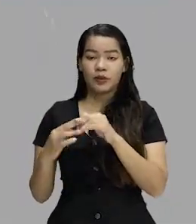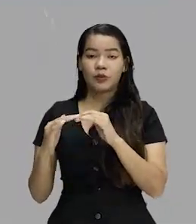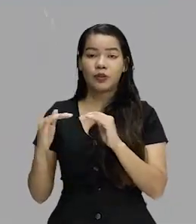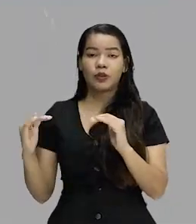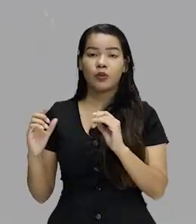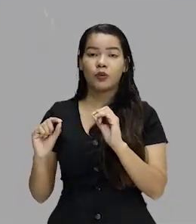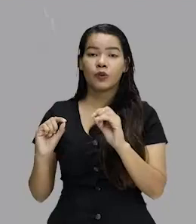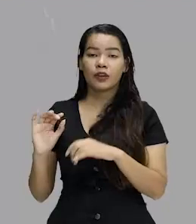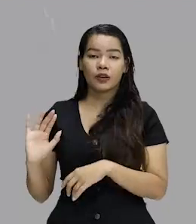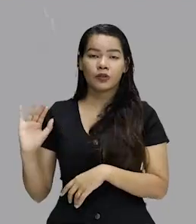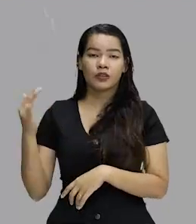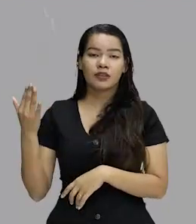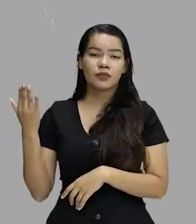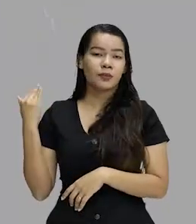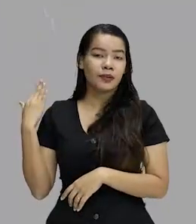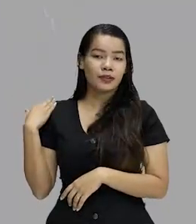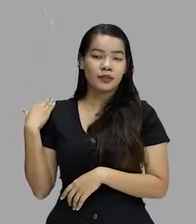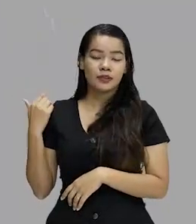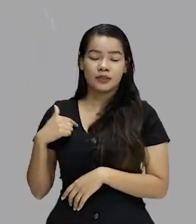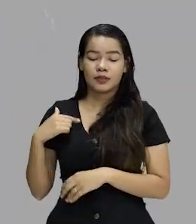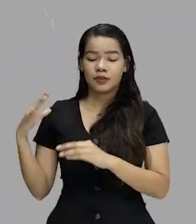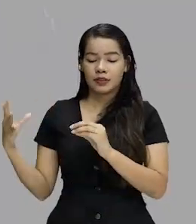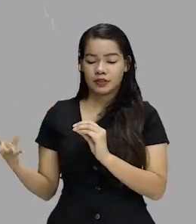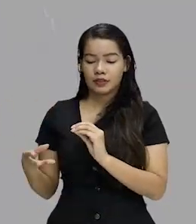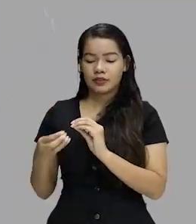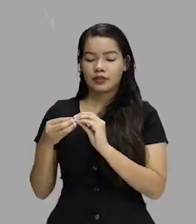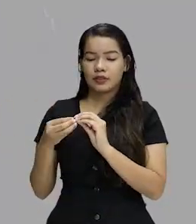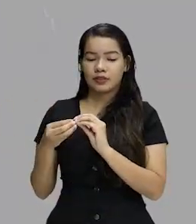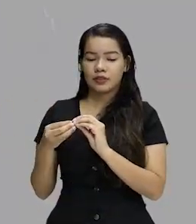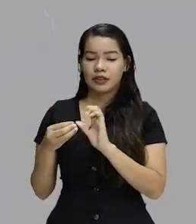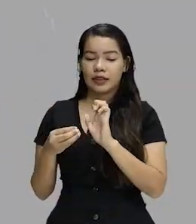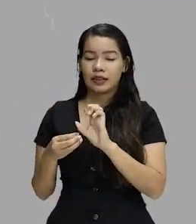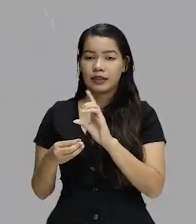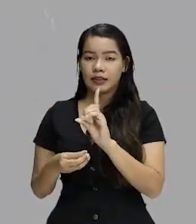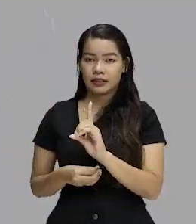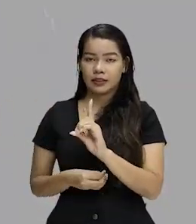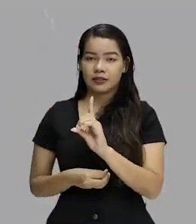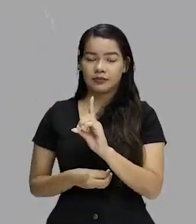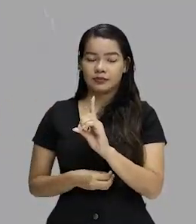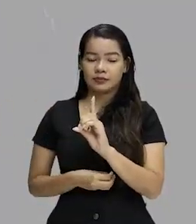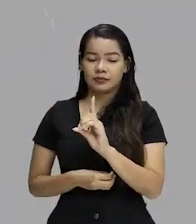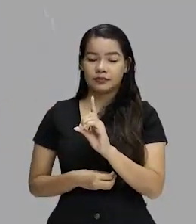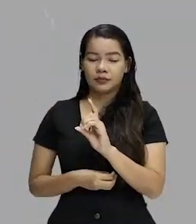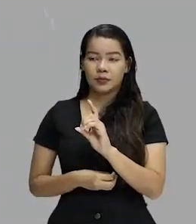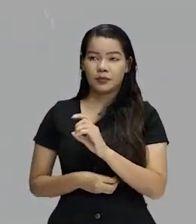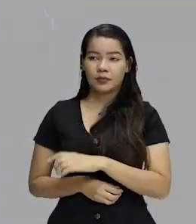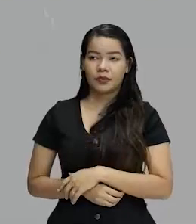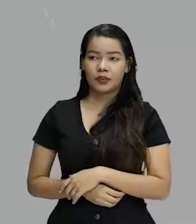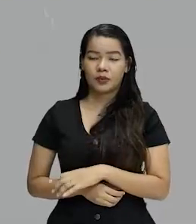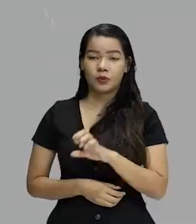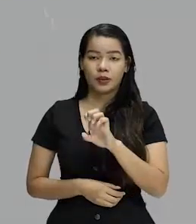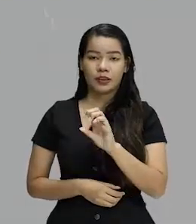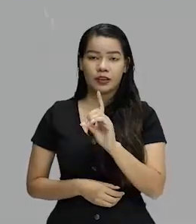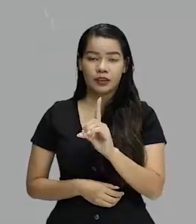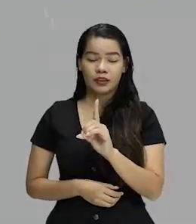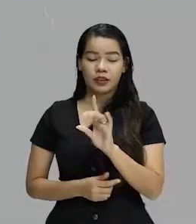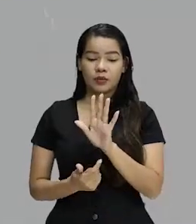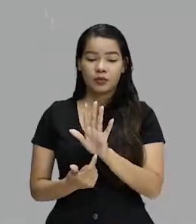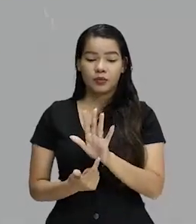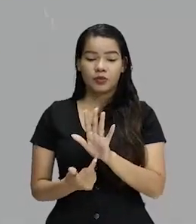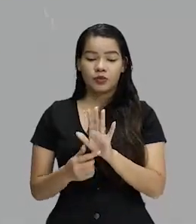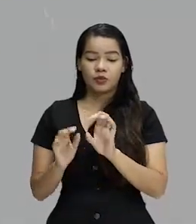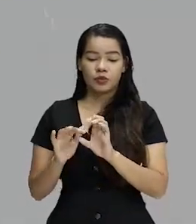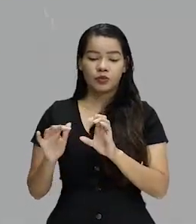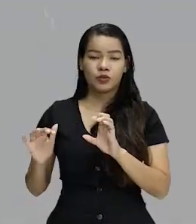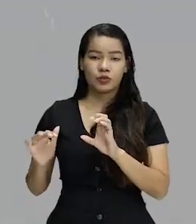verbos regulares no passado? Eu acrescento ED no final. Esse ED indica a conjugação do verbo